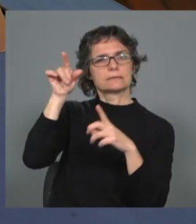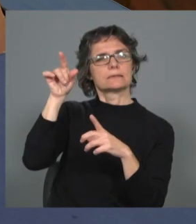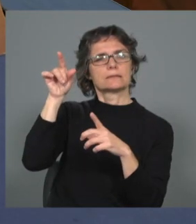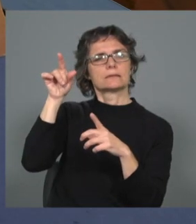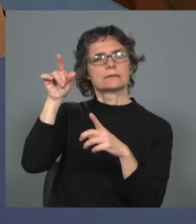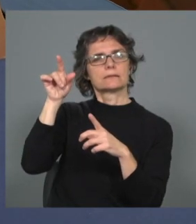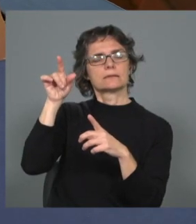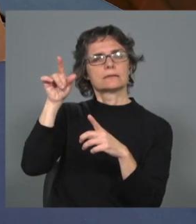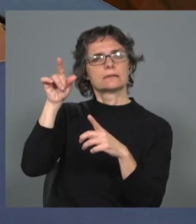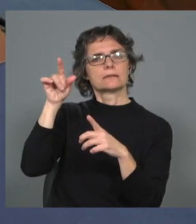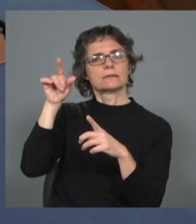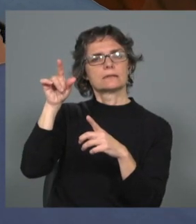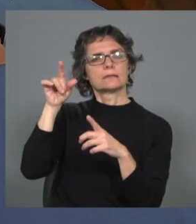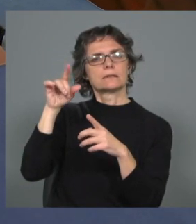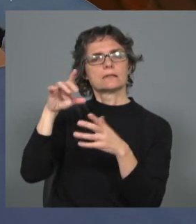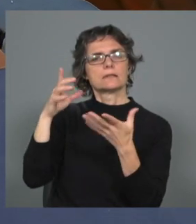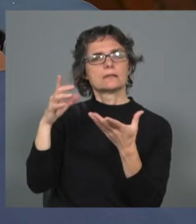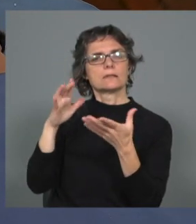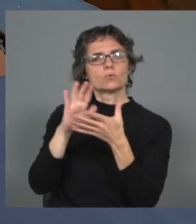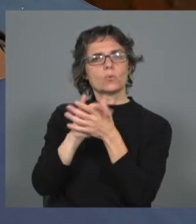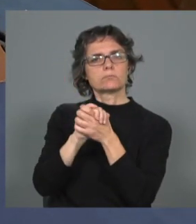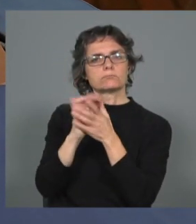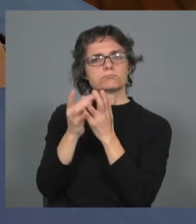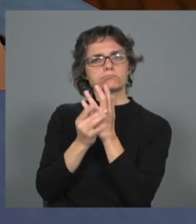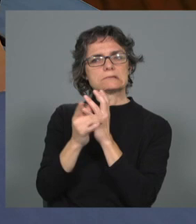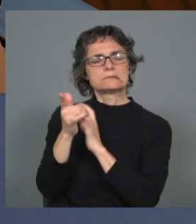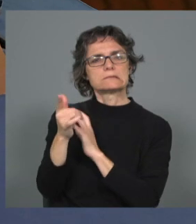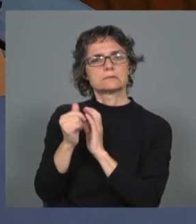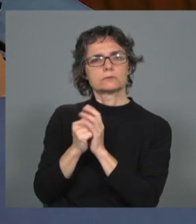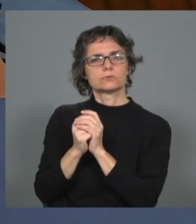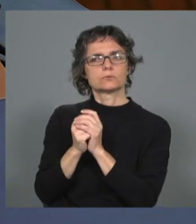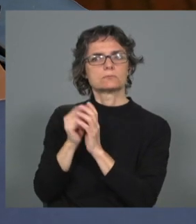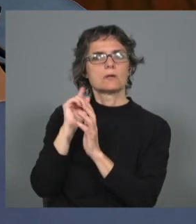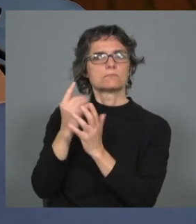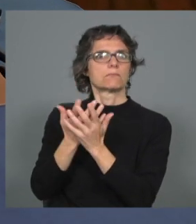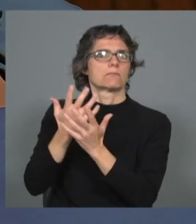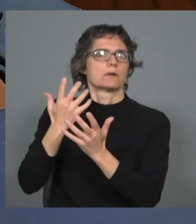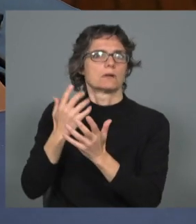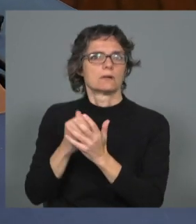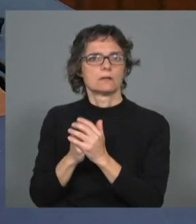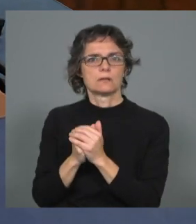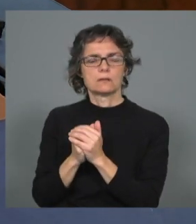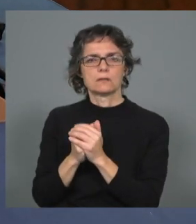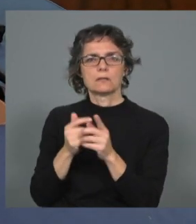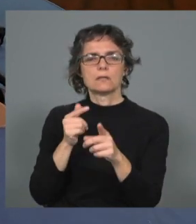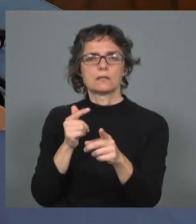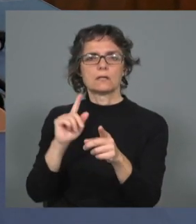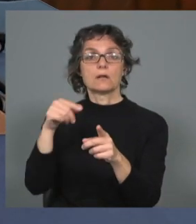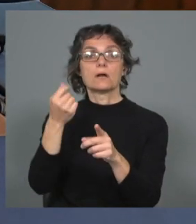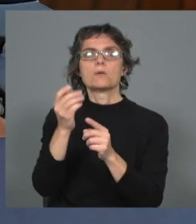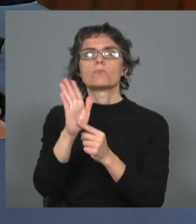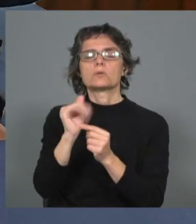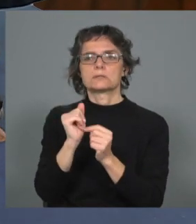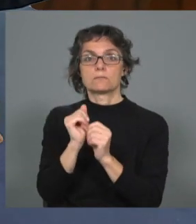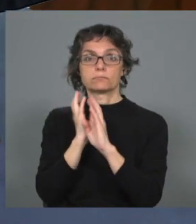por exemplo, o acesso ao sacramento da comunhão é um prémio de bom comportamento. Só para quem está sempre certinho e fez